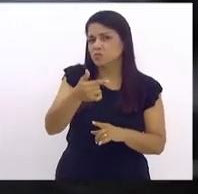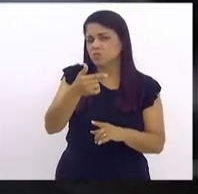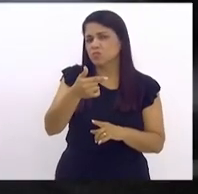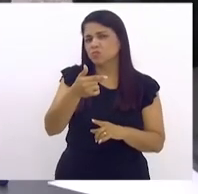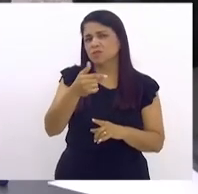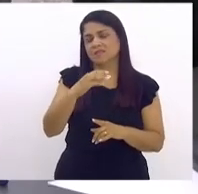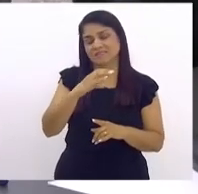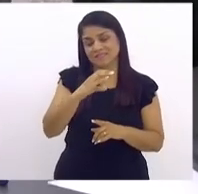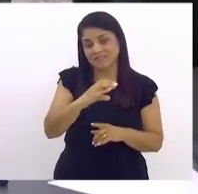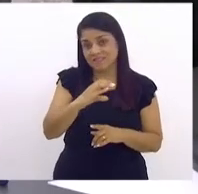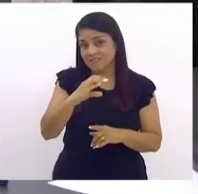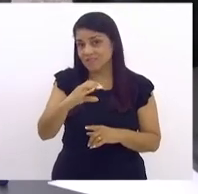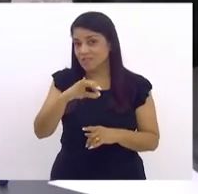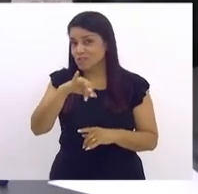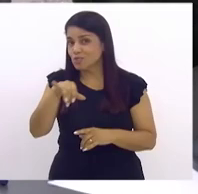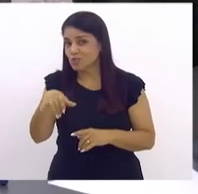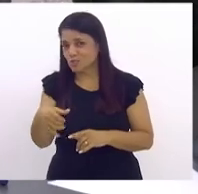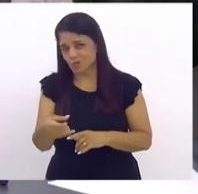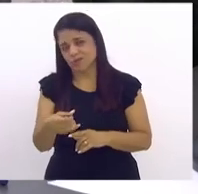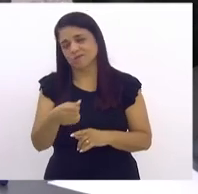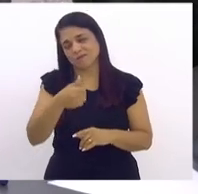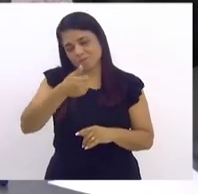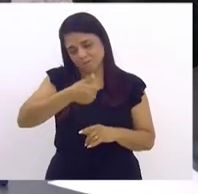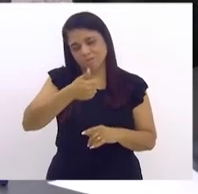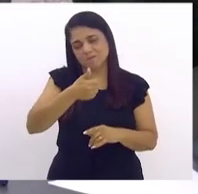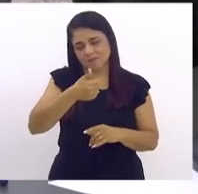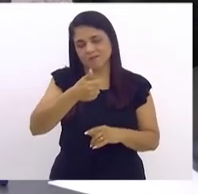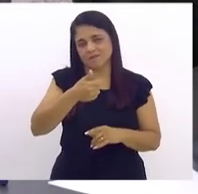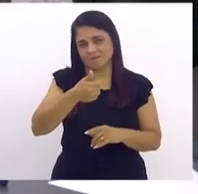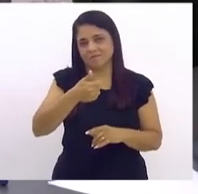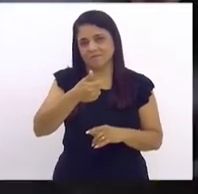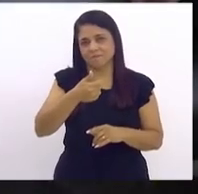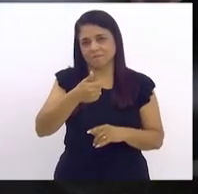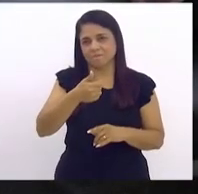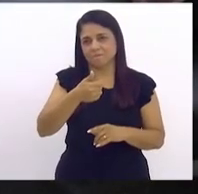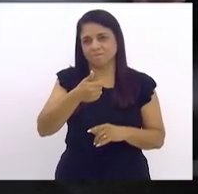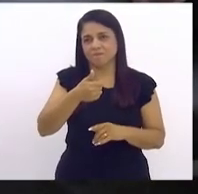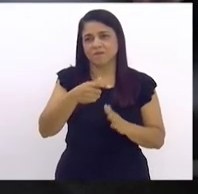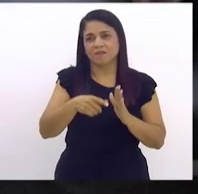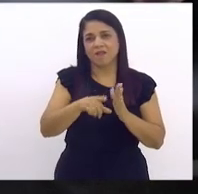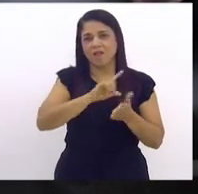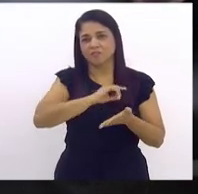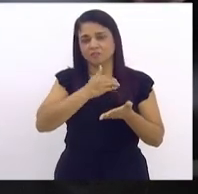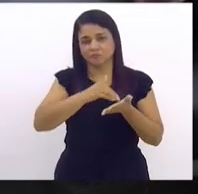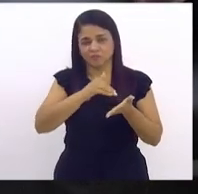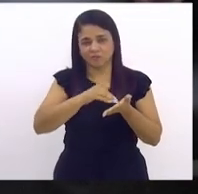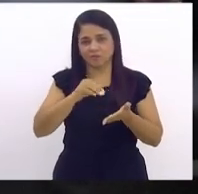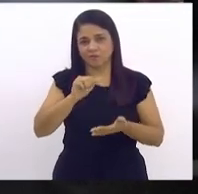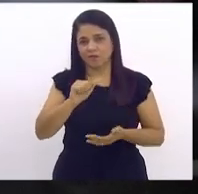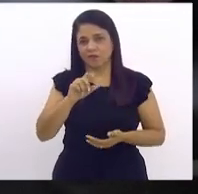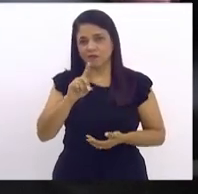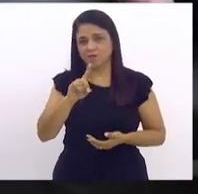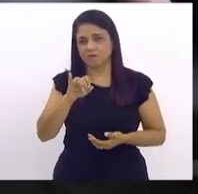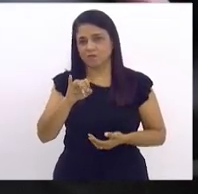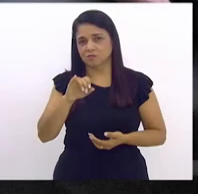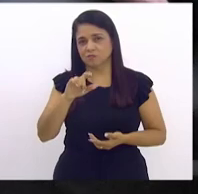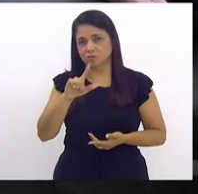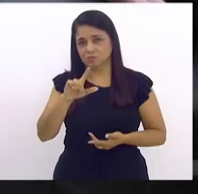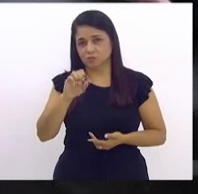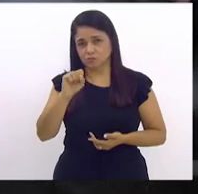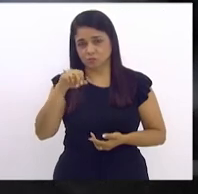âmbito da CCJ, a gente não discutiu isso. Na CCJ é a primeira. É a primeira. Antes do secretário Adilson, eu assisti